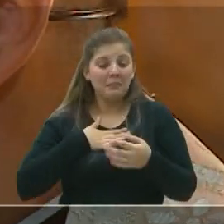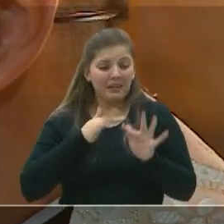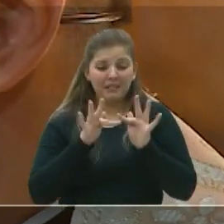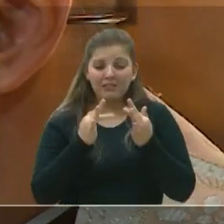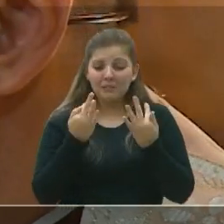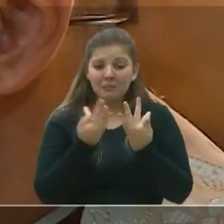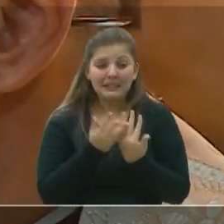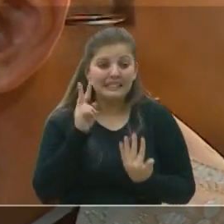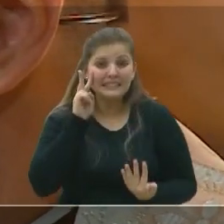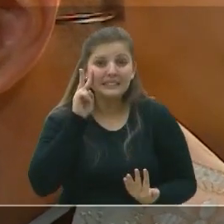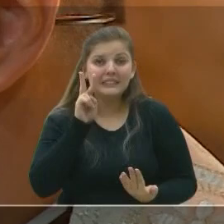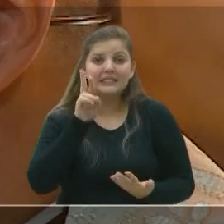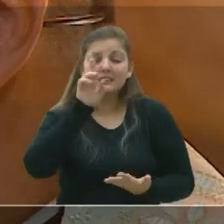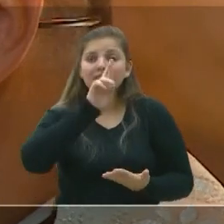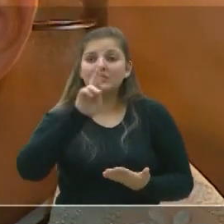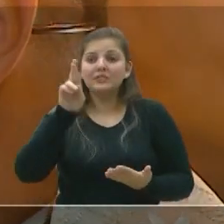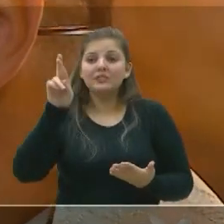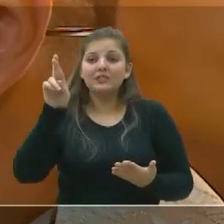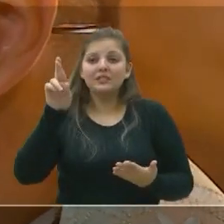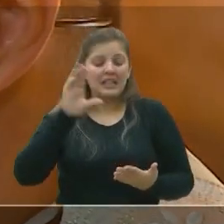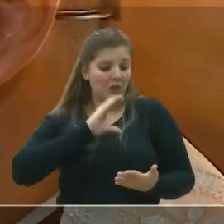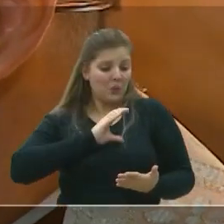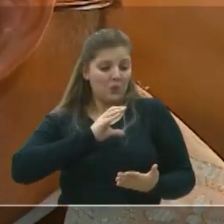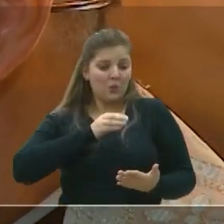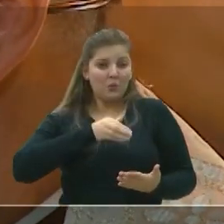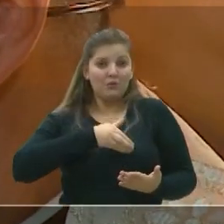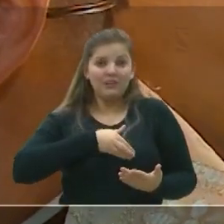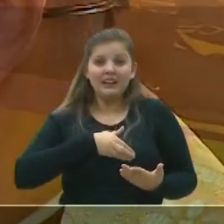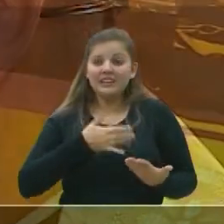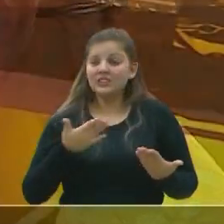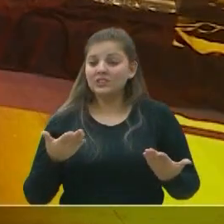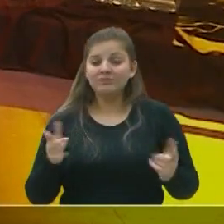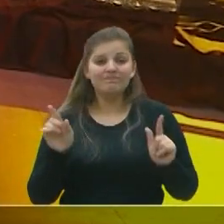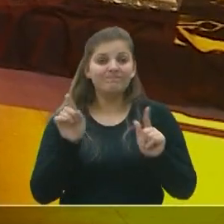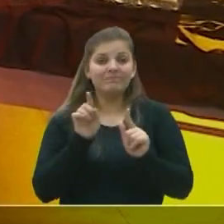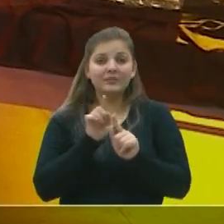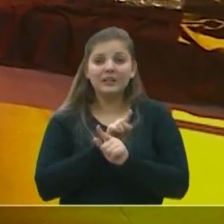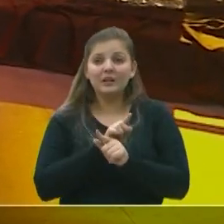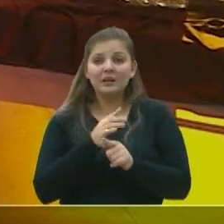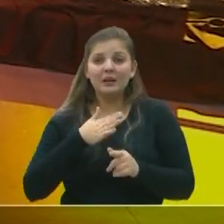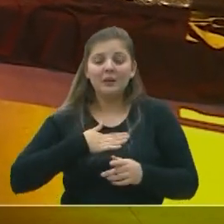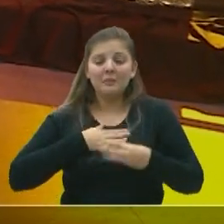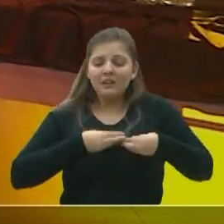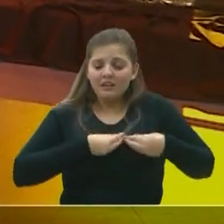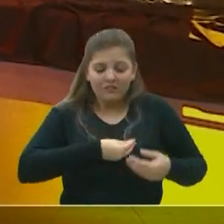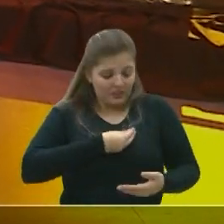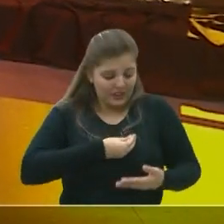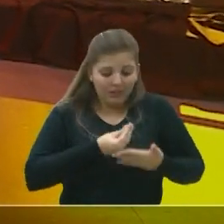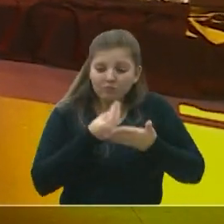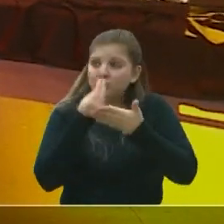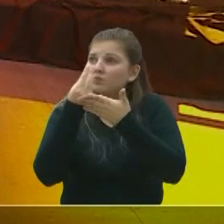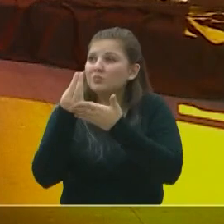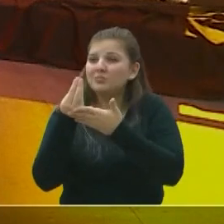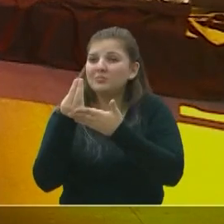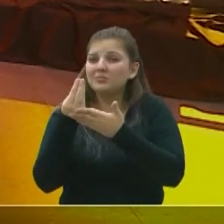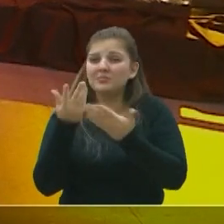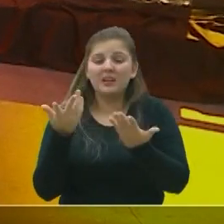família, Senhor, ela não se converte. Será que a minha entrega de vida não